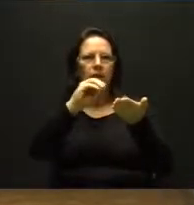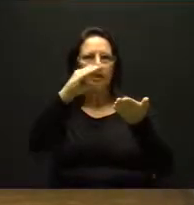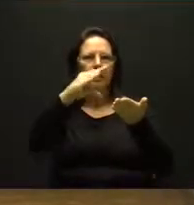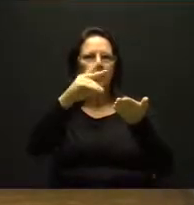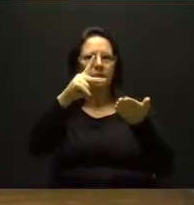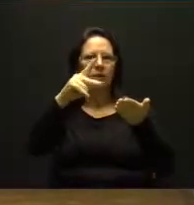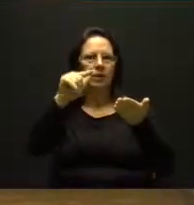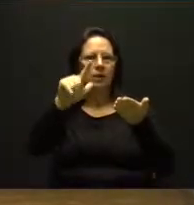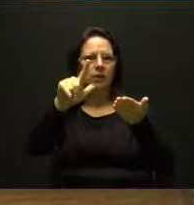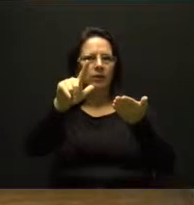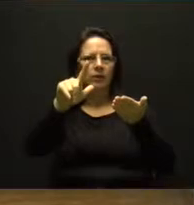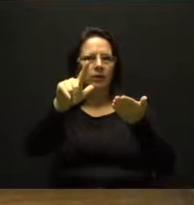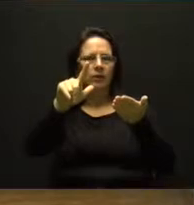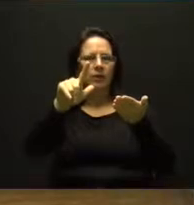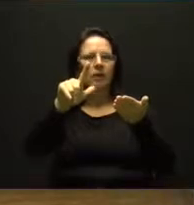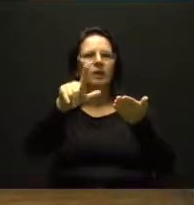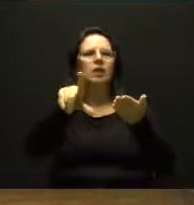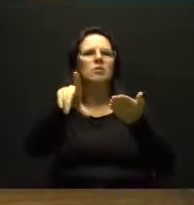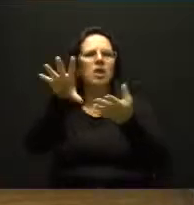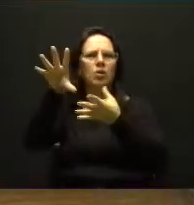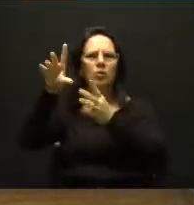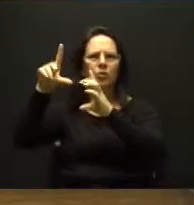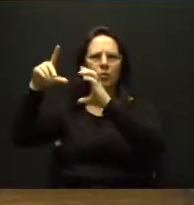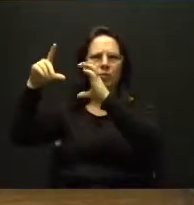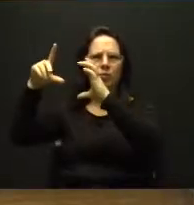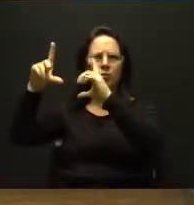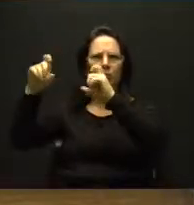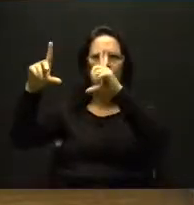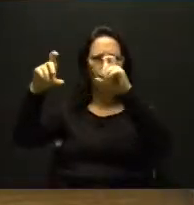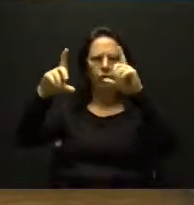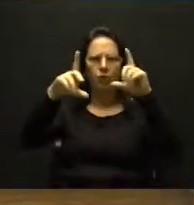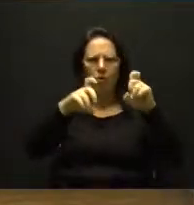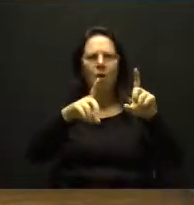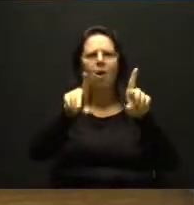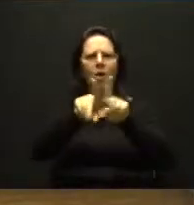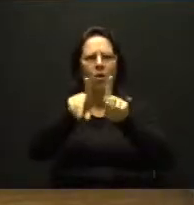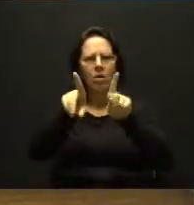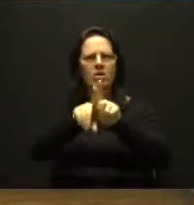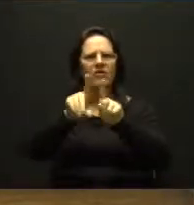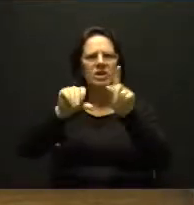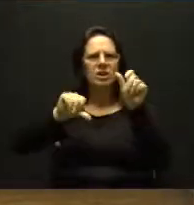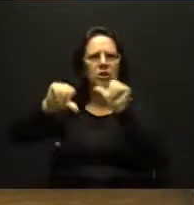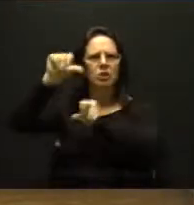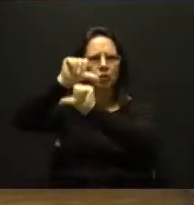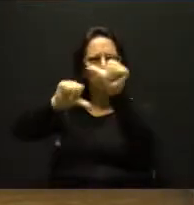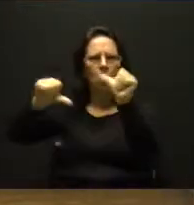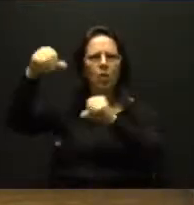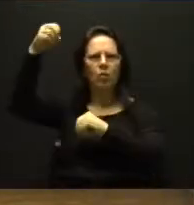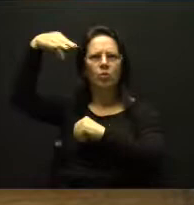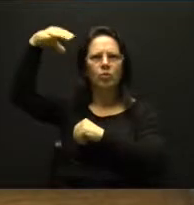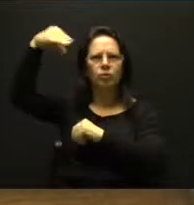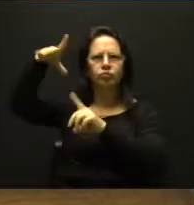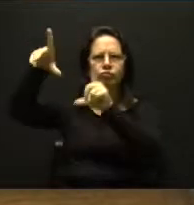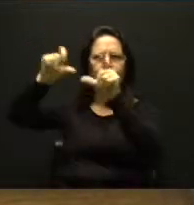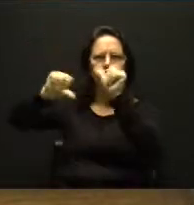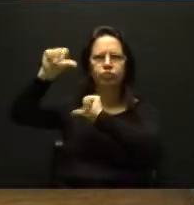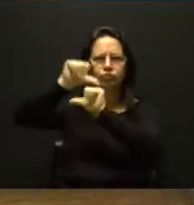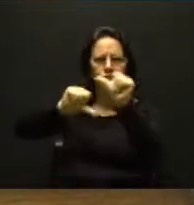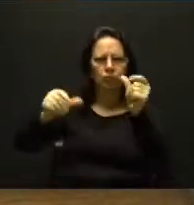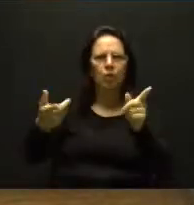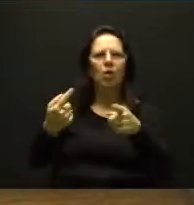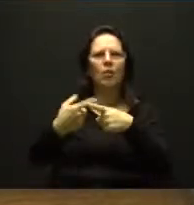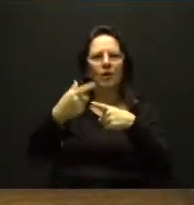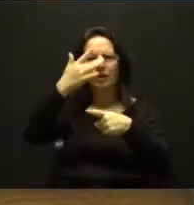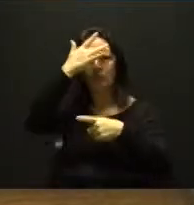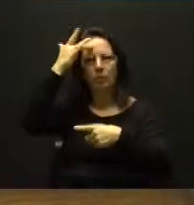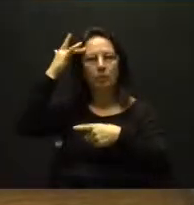também com fotos do local pedindo é que passa a troca daquelas lâmpadas em caráter de urgência os